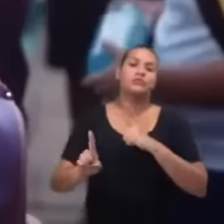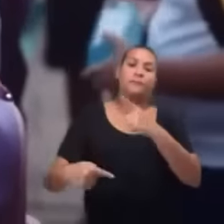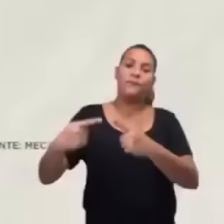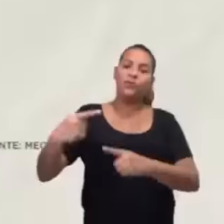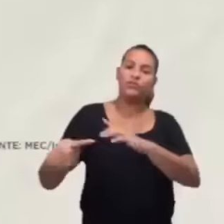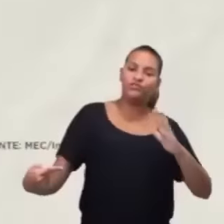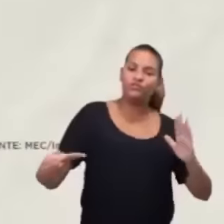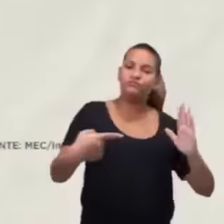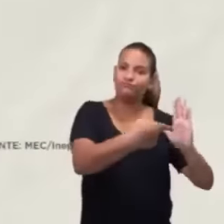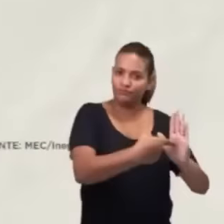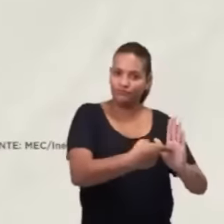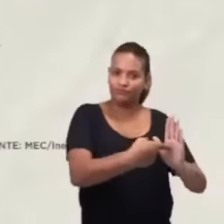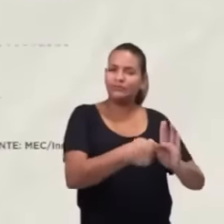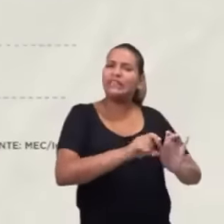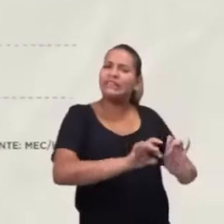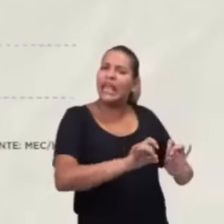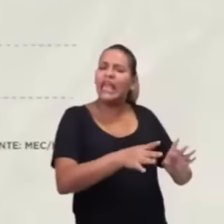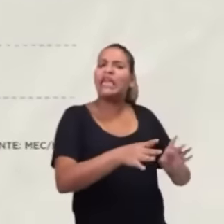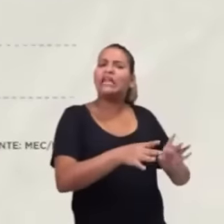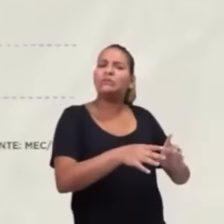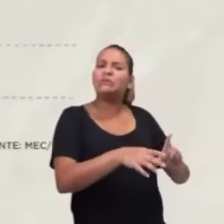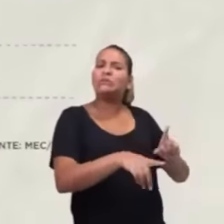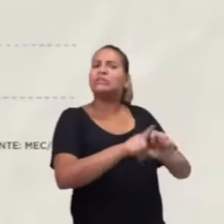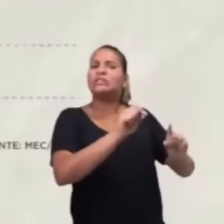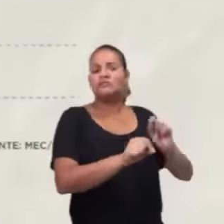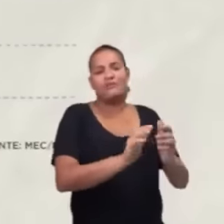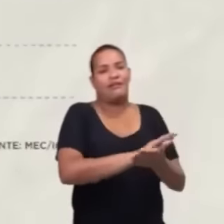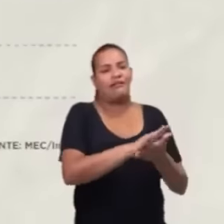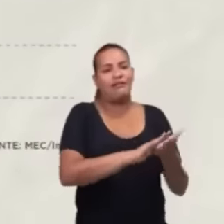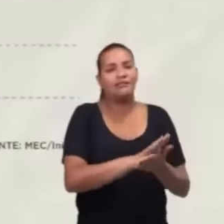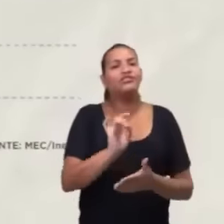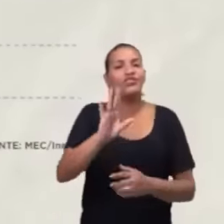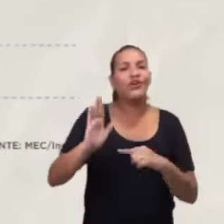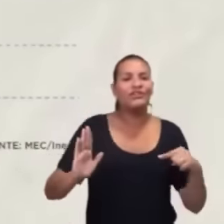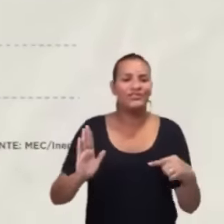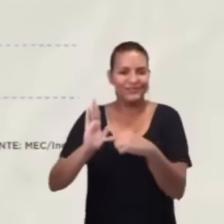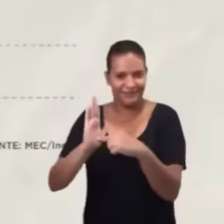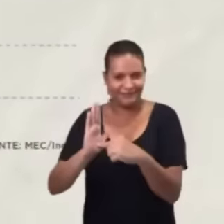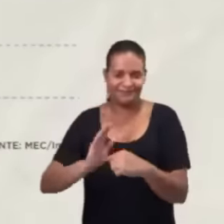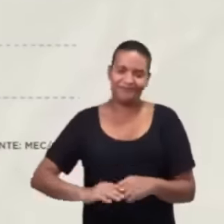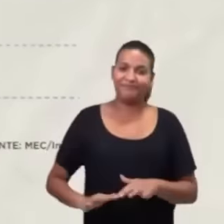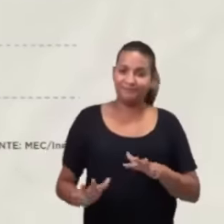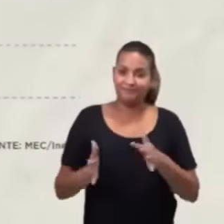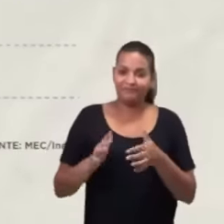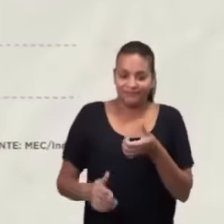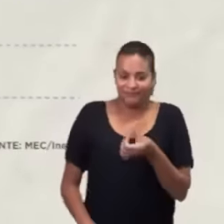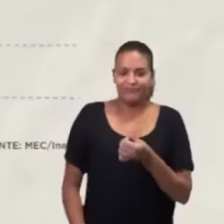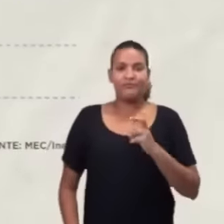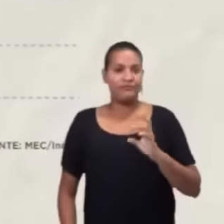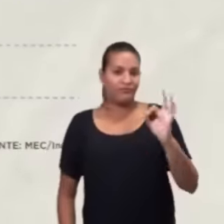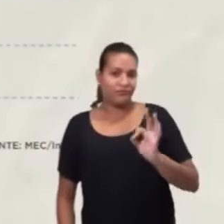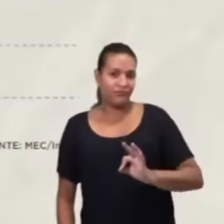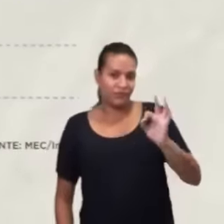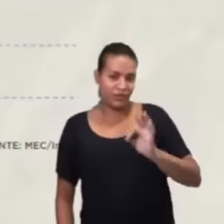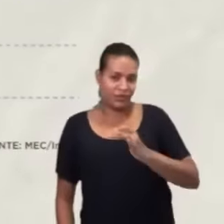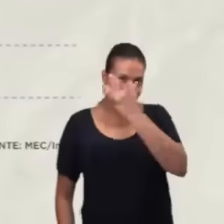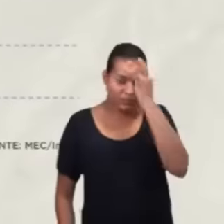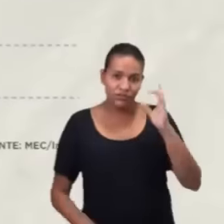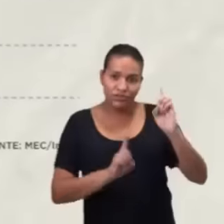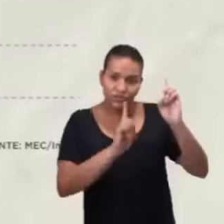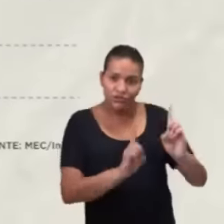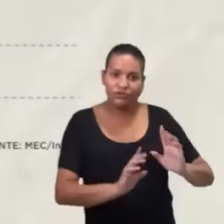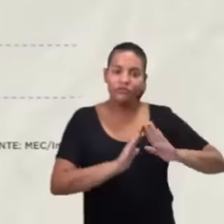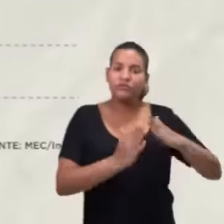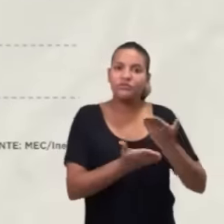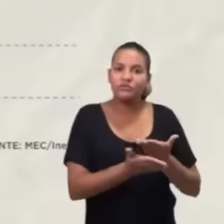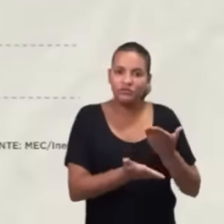a preocupação com critérios técnicos. Para vocês terem uma ideia, por volta de 65% dos diretores e diretoras das redes municipais